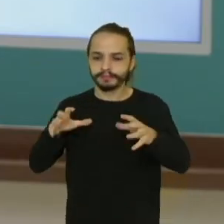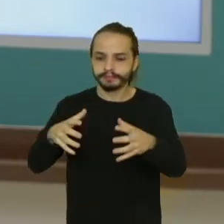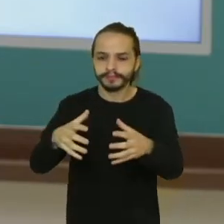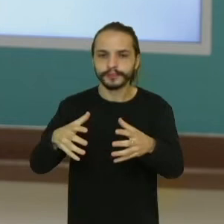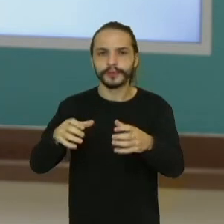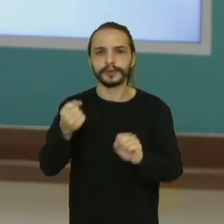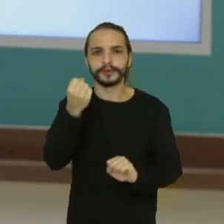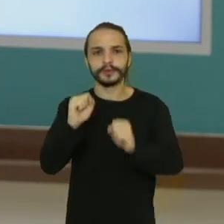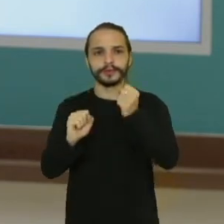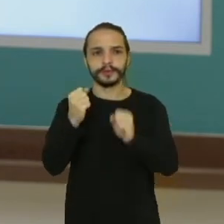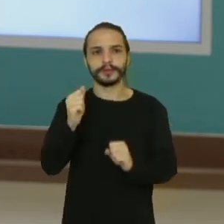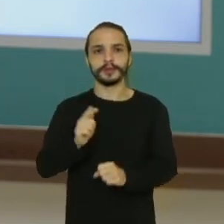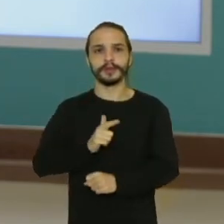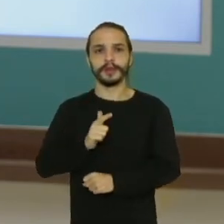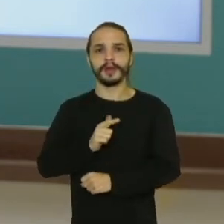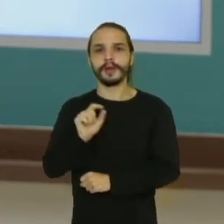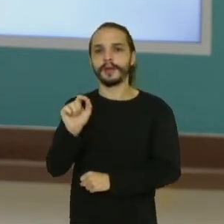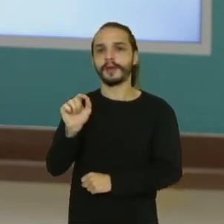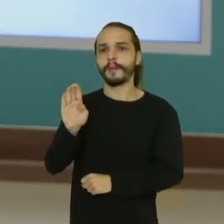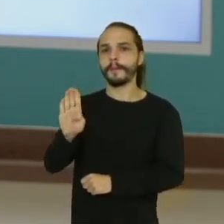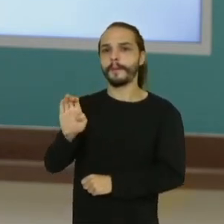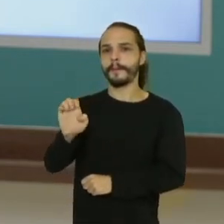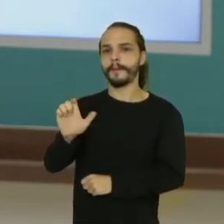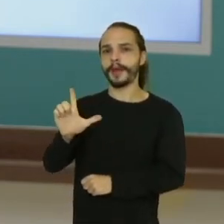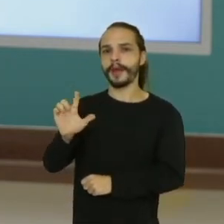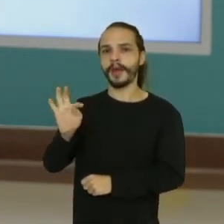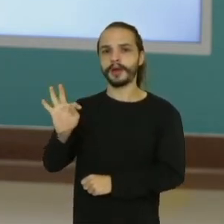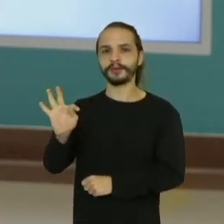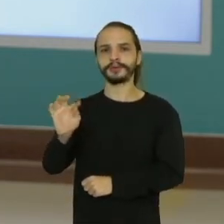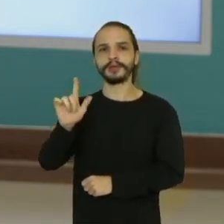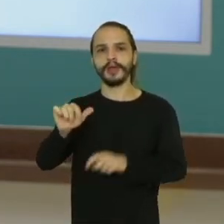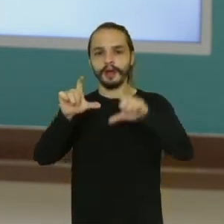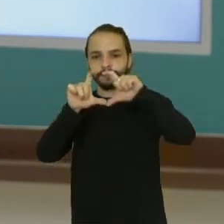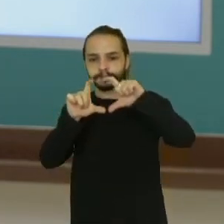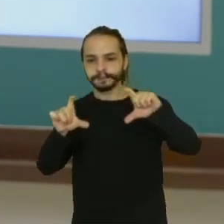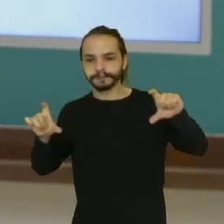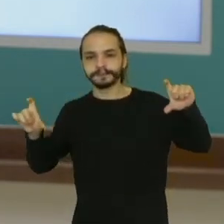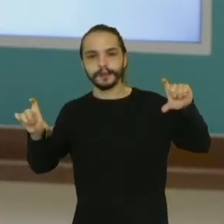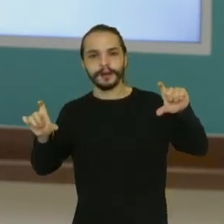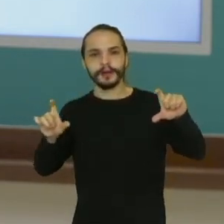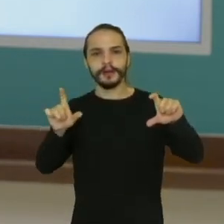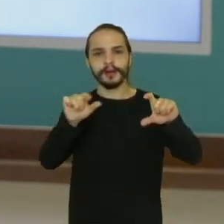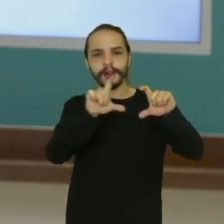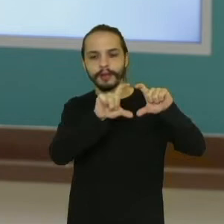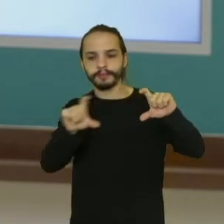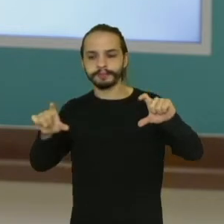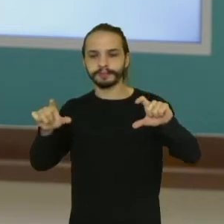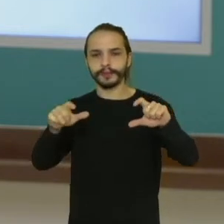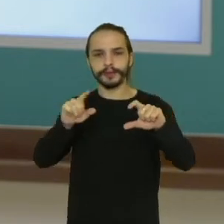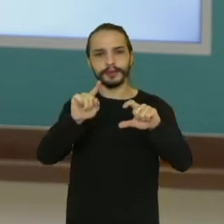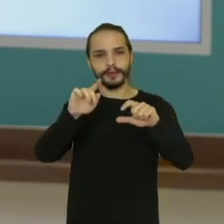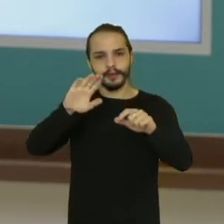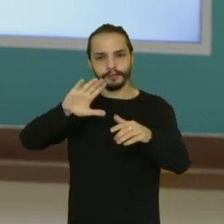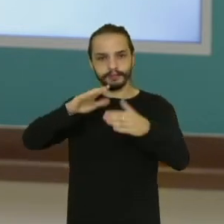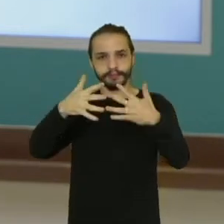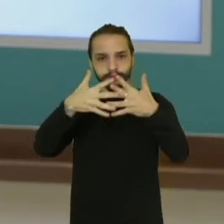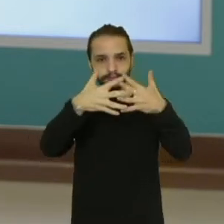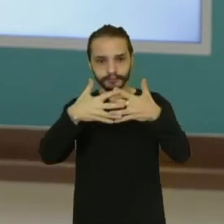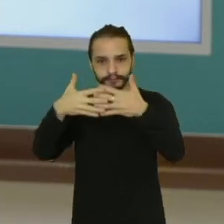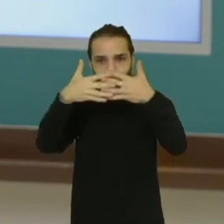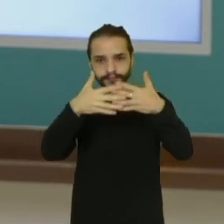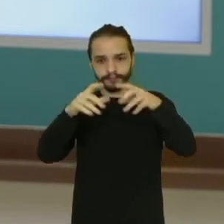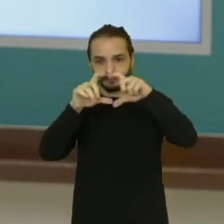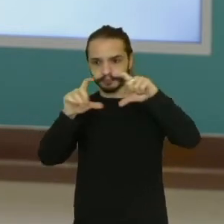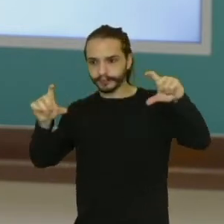em dois belts. O que, que são belts? São cinturões ou faixas aonde se concentram